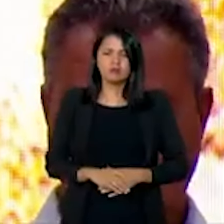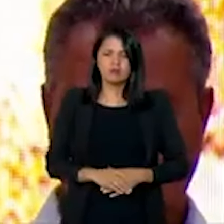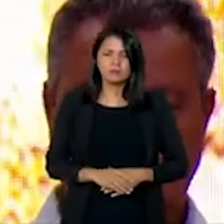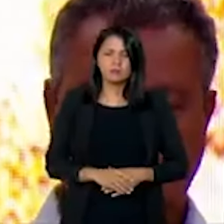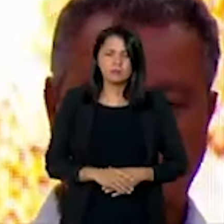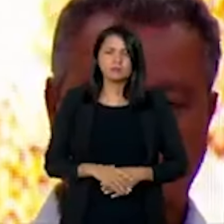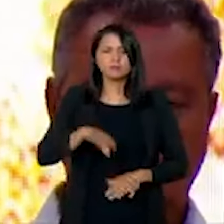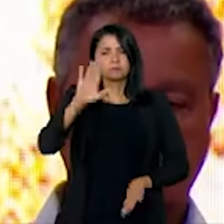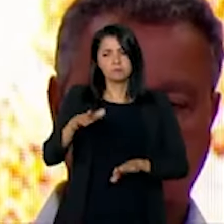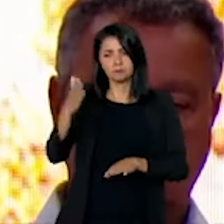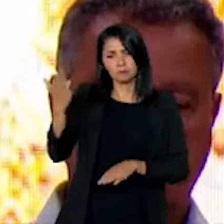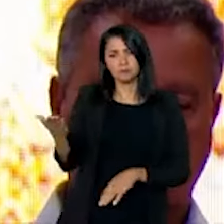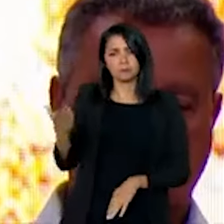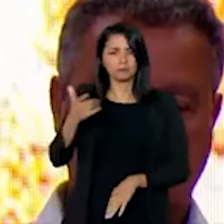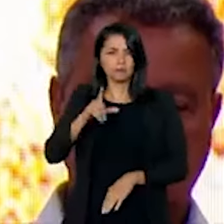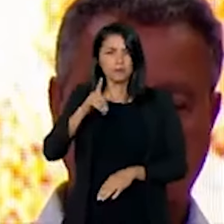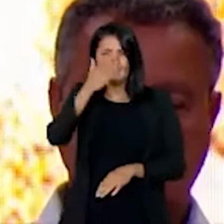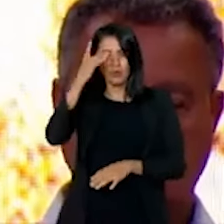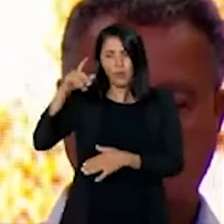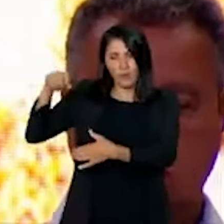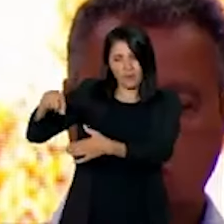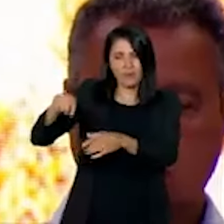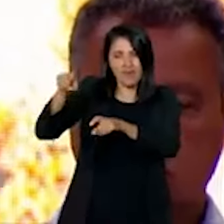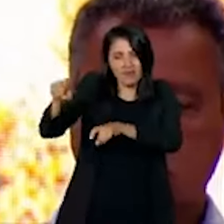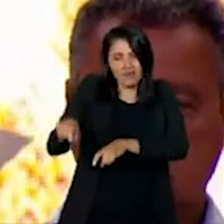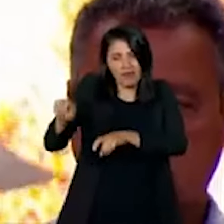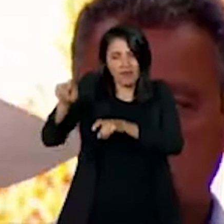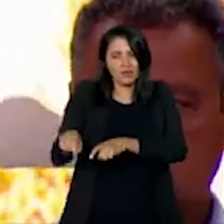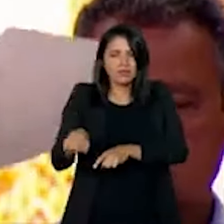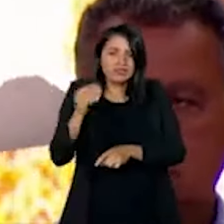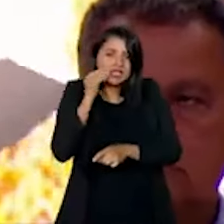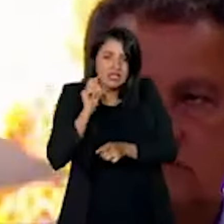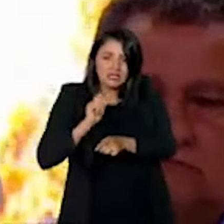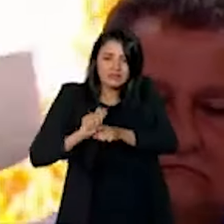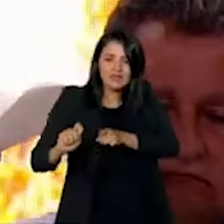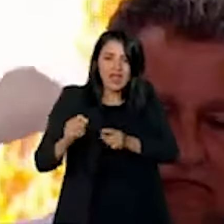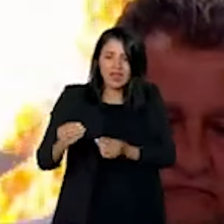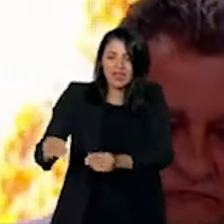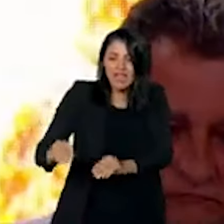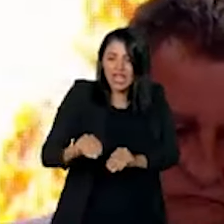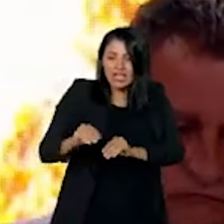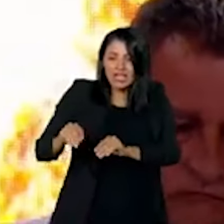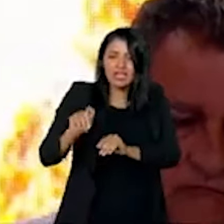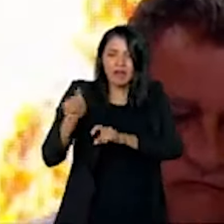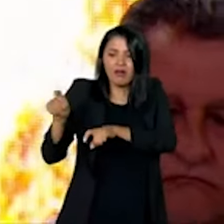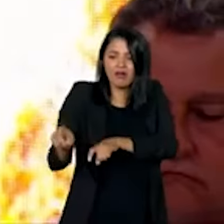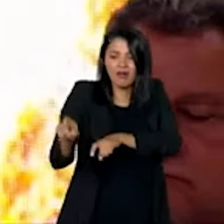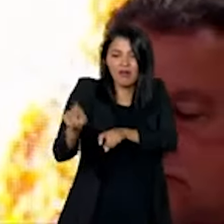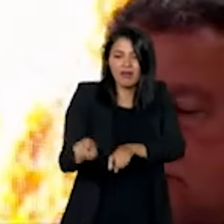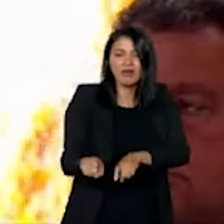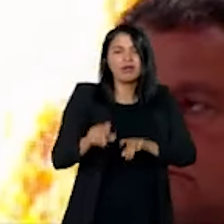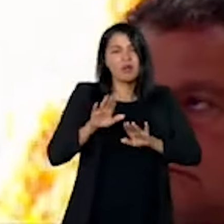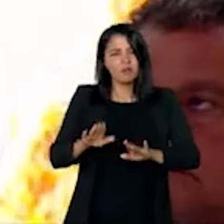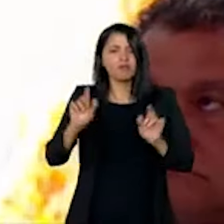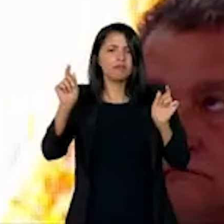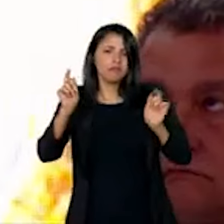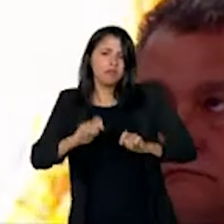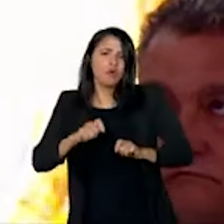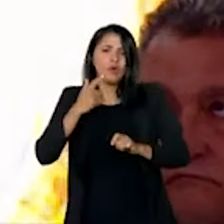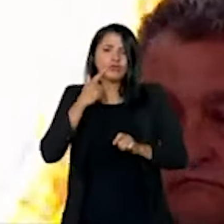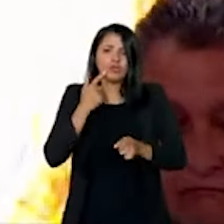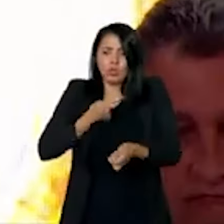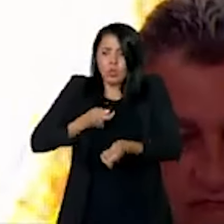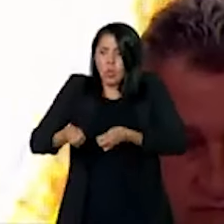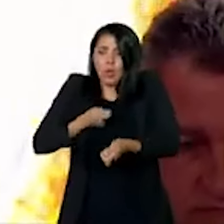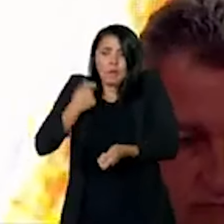Muitas vezes o companheiro pequeno produtor tenta fazer uma queimada na terrinha dele para fazer o roçado, mas ele pode perder o